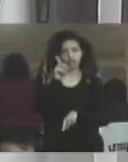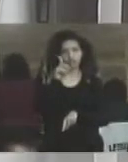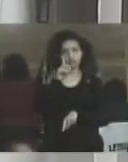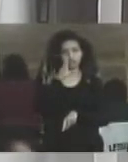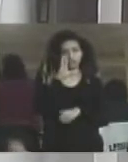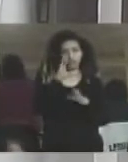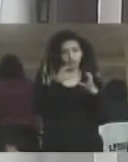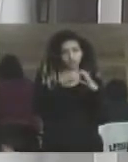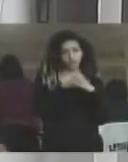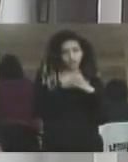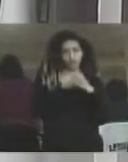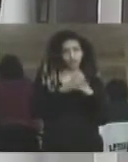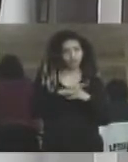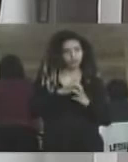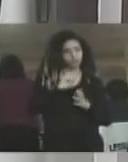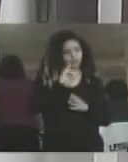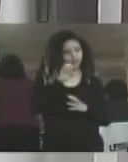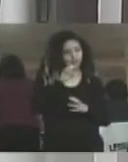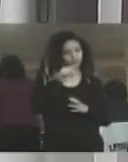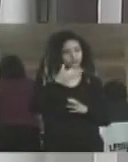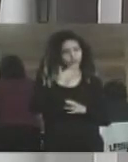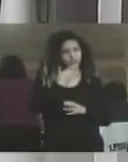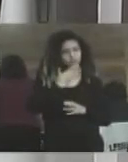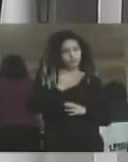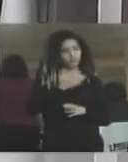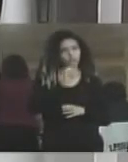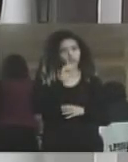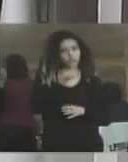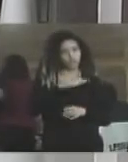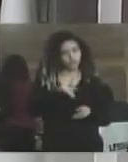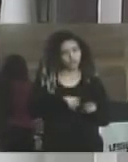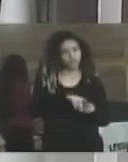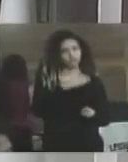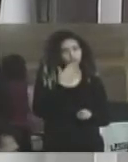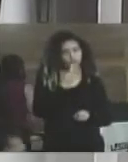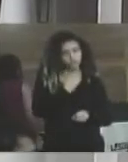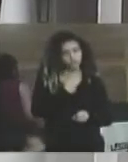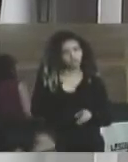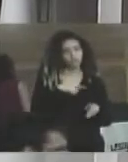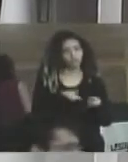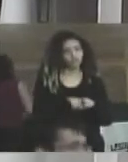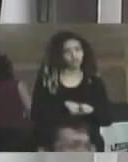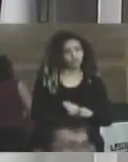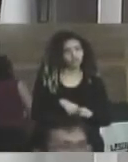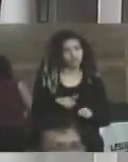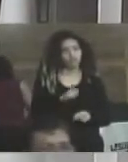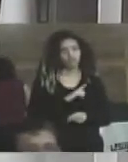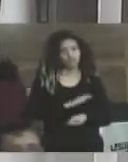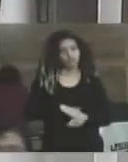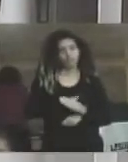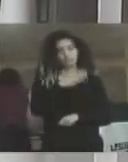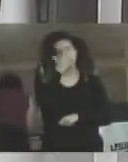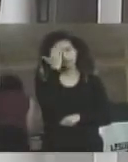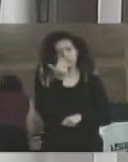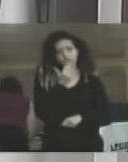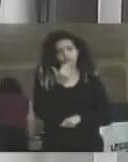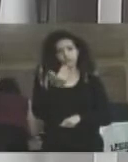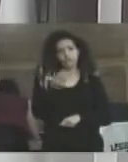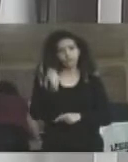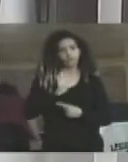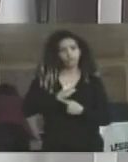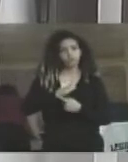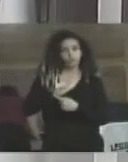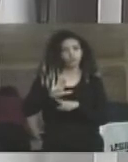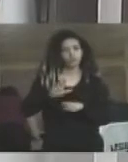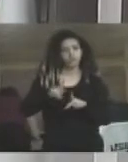Grande. Jean, eu sei que foi um pedido do Jean, o Zé também pediu, eu também pedi, eu acho que tem mais vereadores que pediram também, até para ajudar a